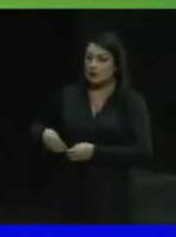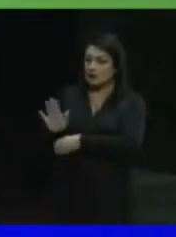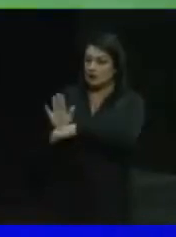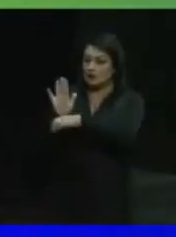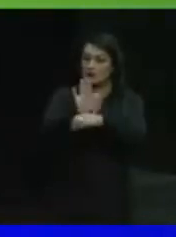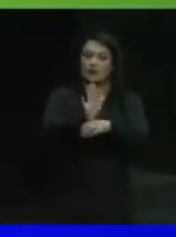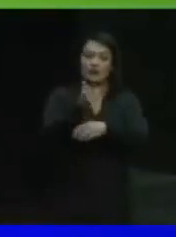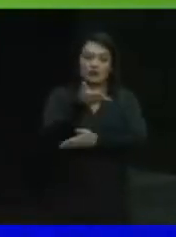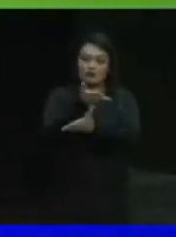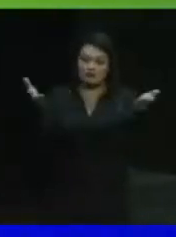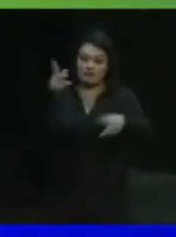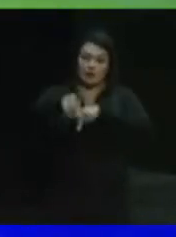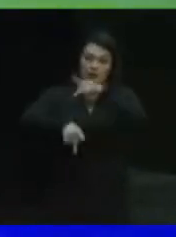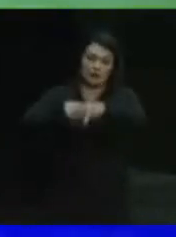brasileiros.